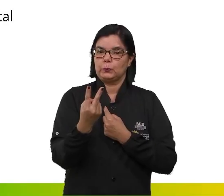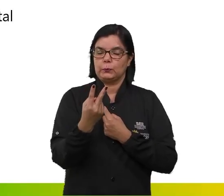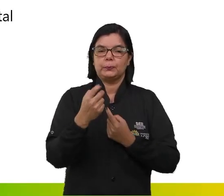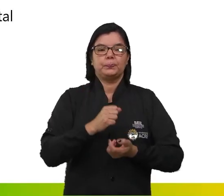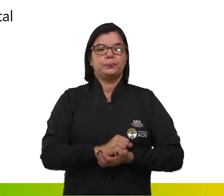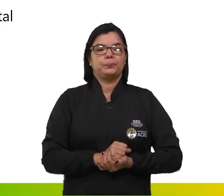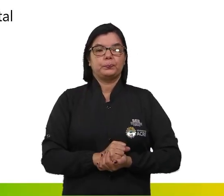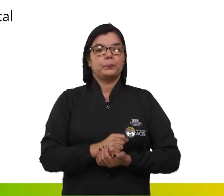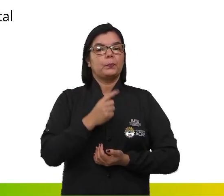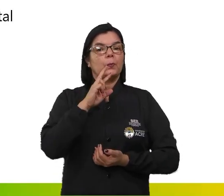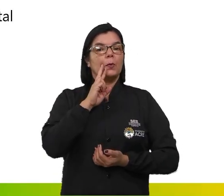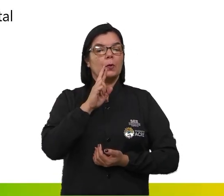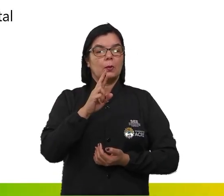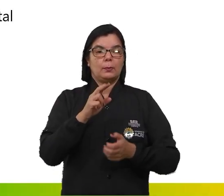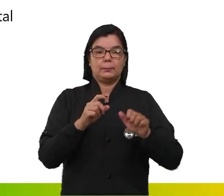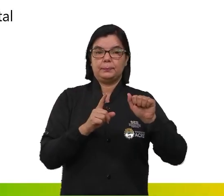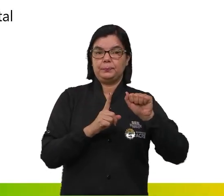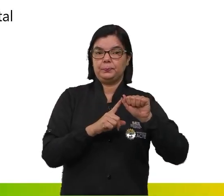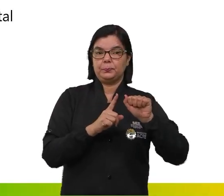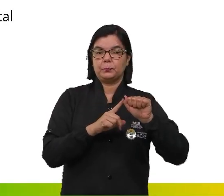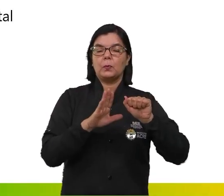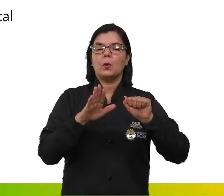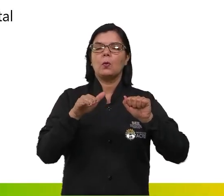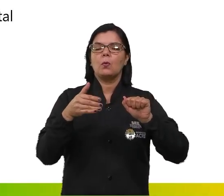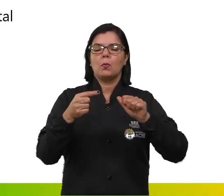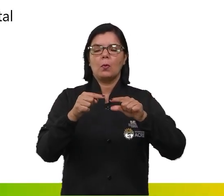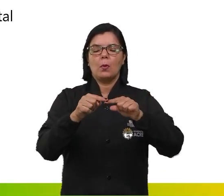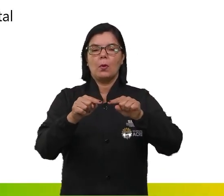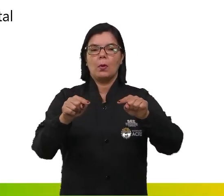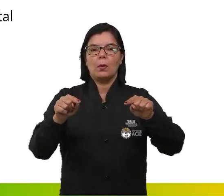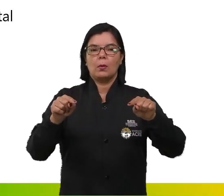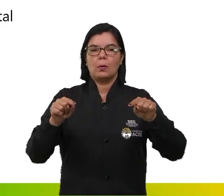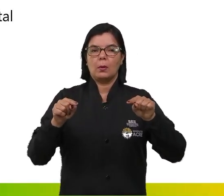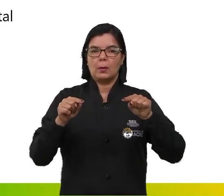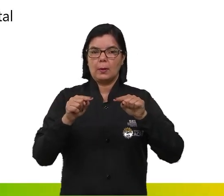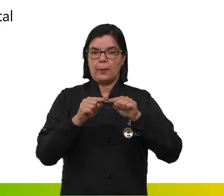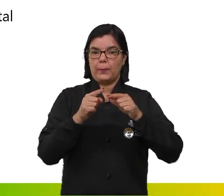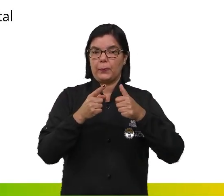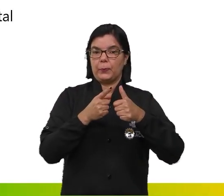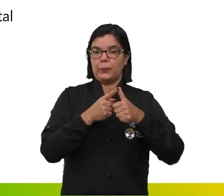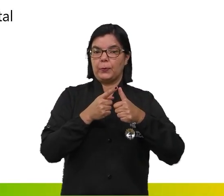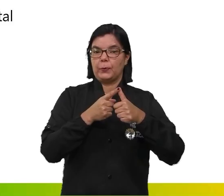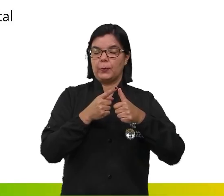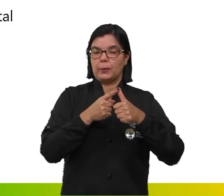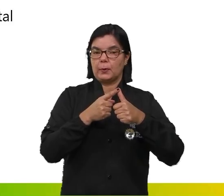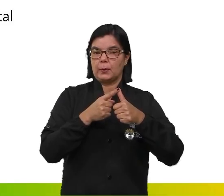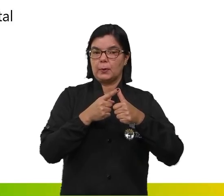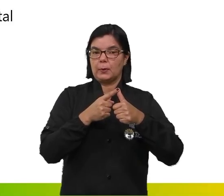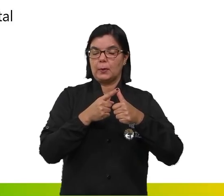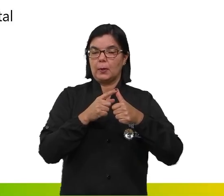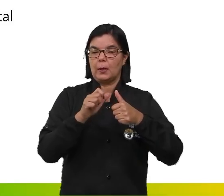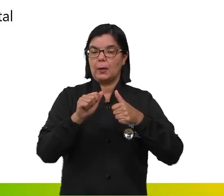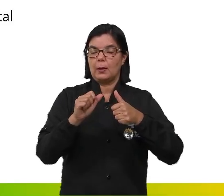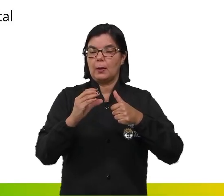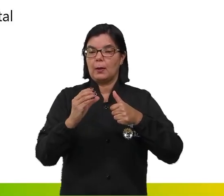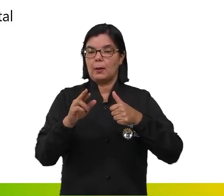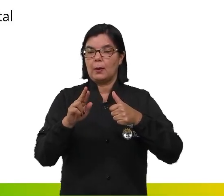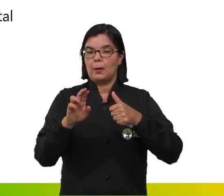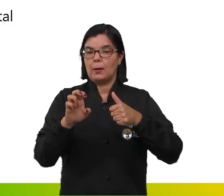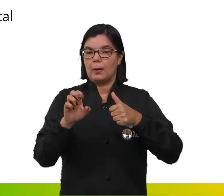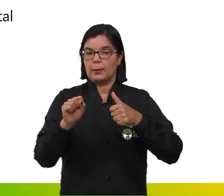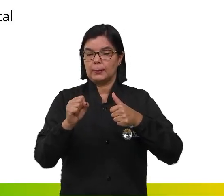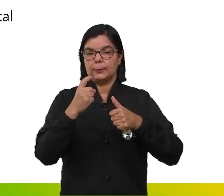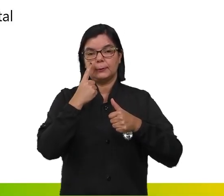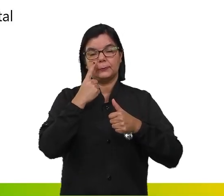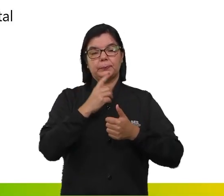vamos resolver as perguntas. Qual é a área do primeiro terreno em acres?